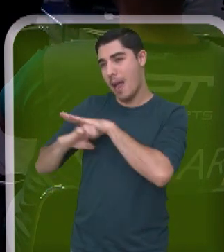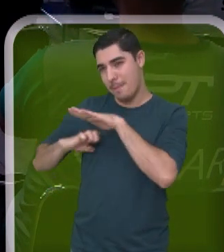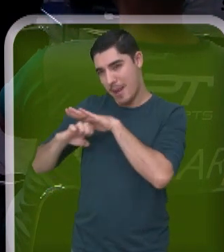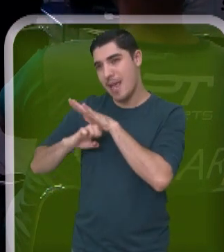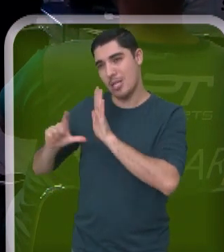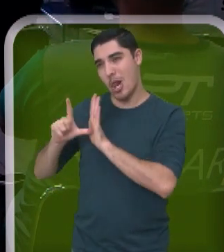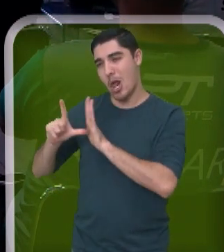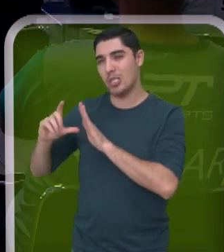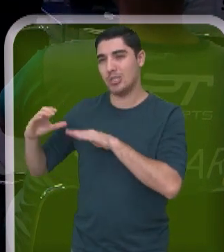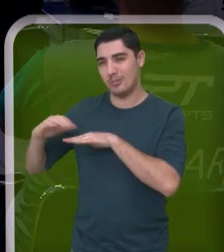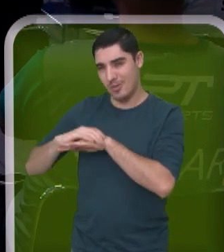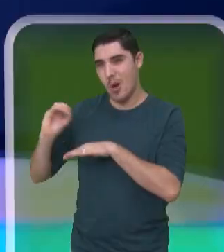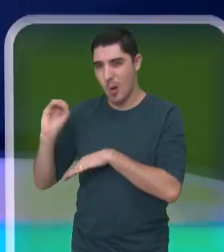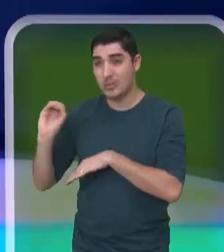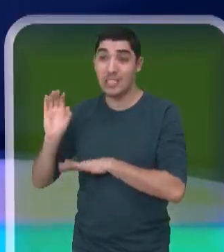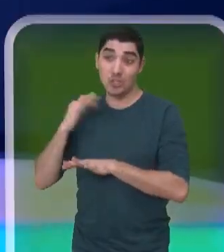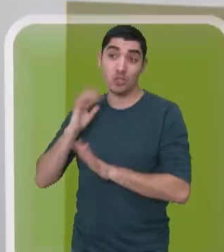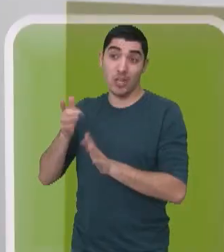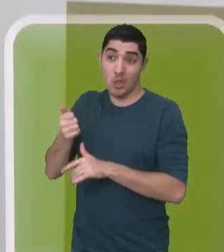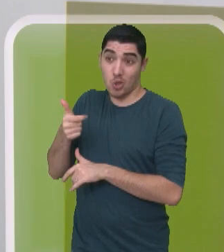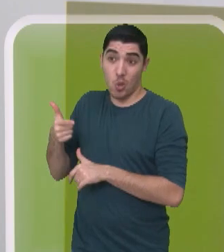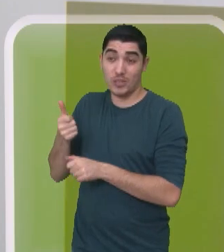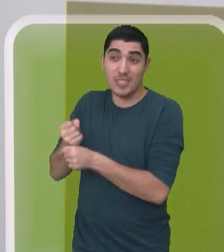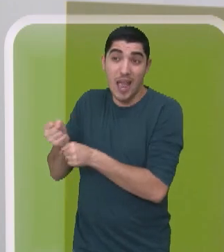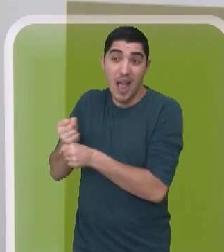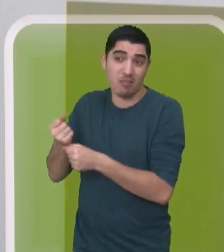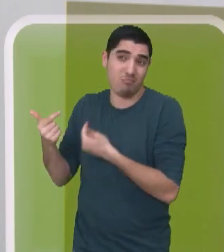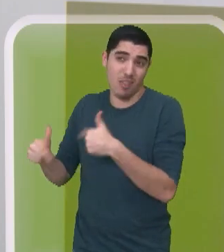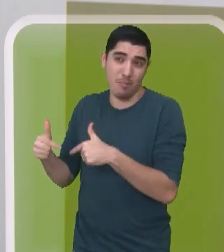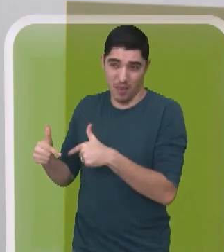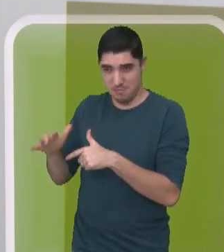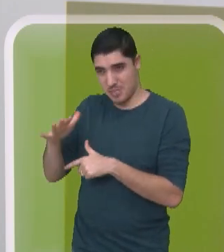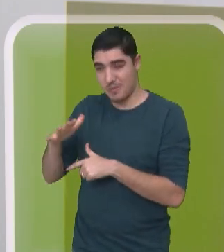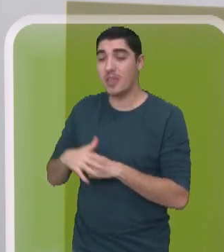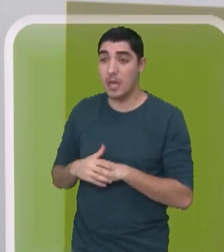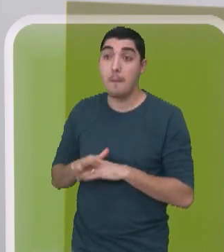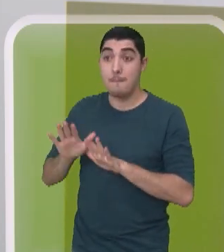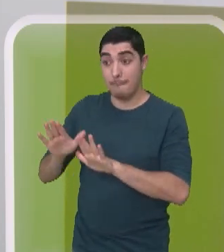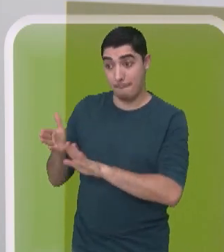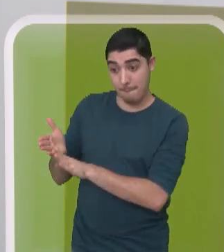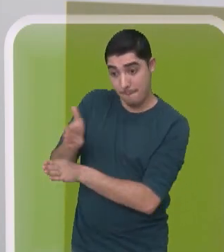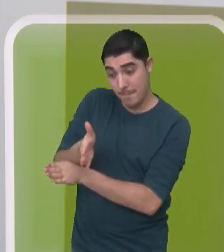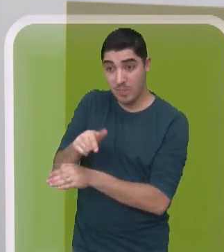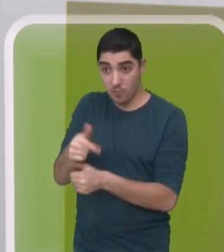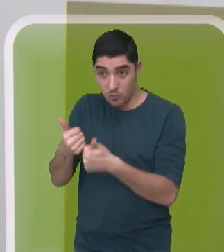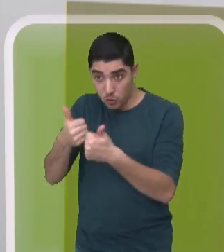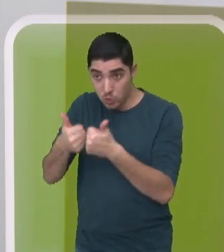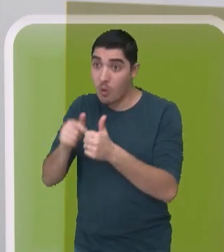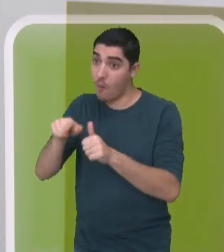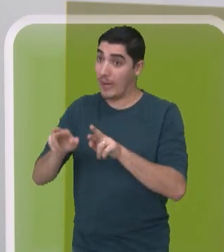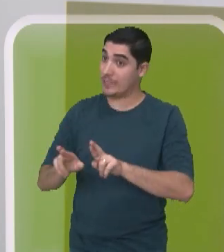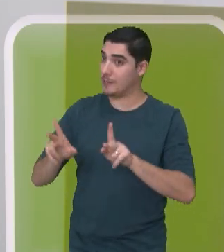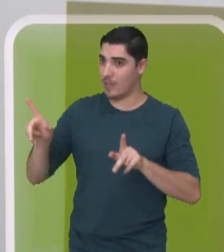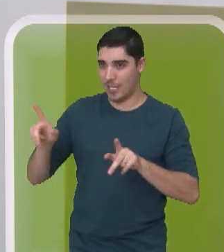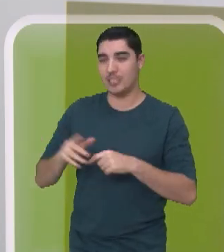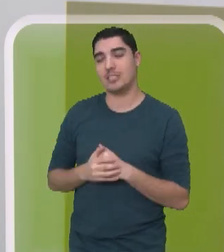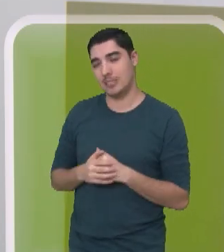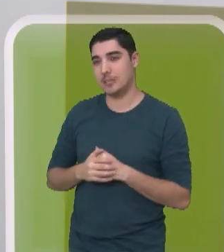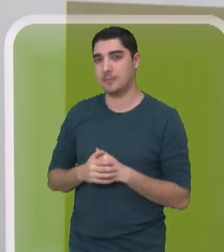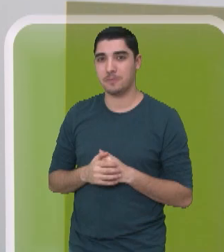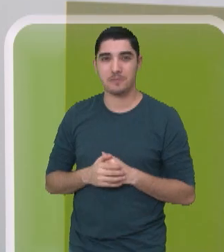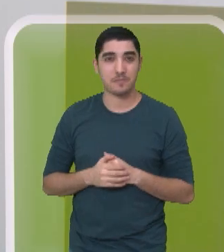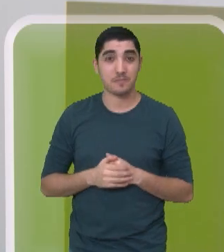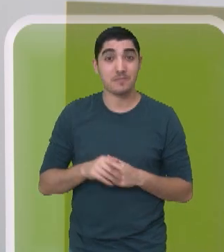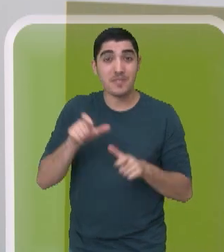na empresa há 12 anos quase. Mas realmente o futebol a gente sabe que é um mundo completamente diferente. Consumidor